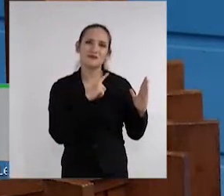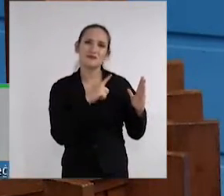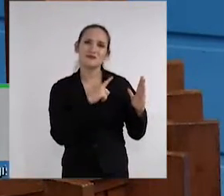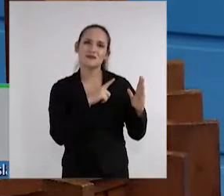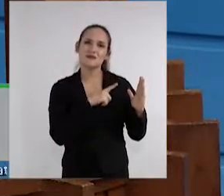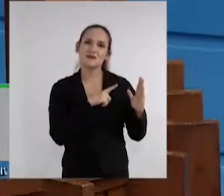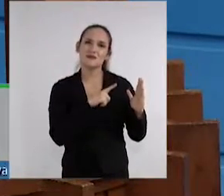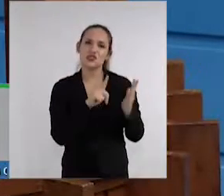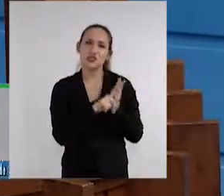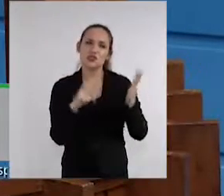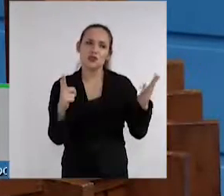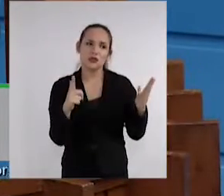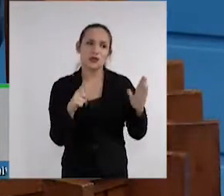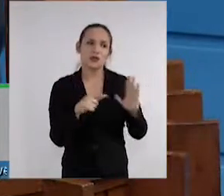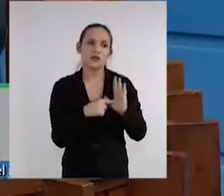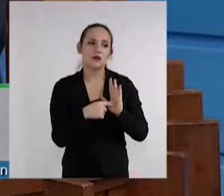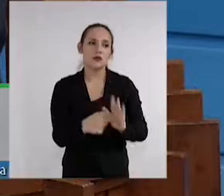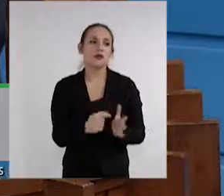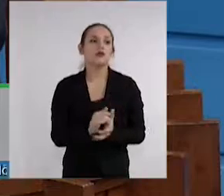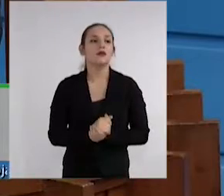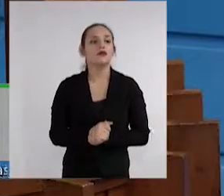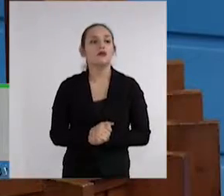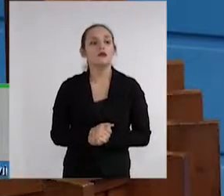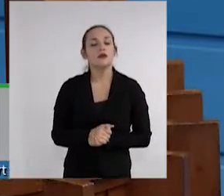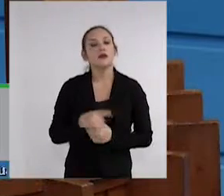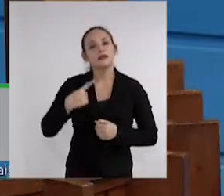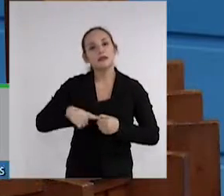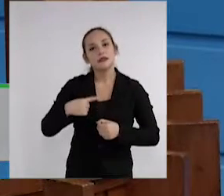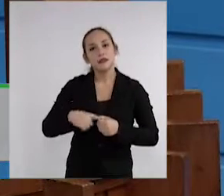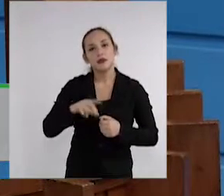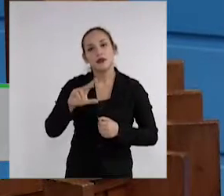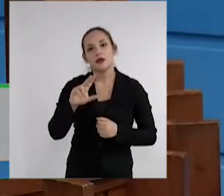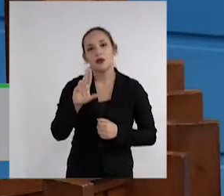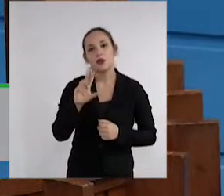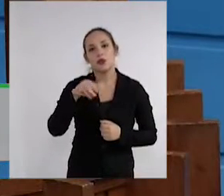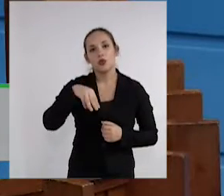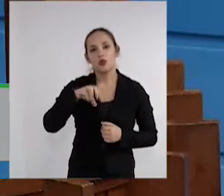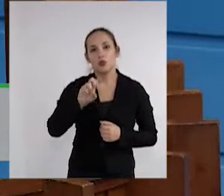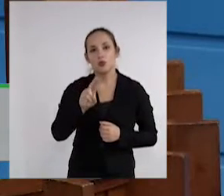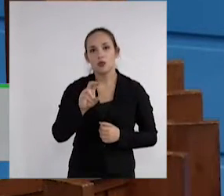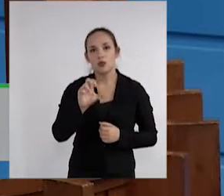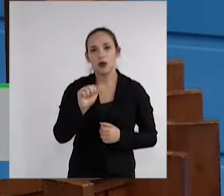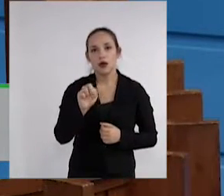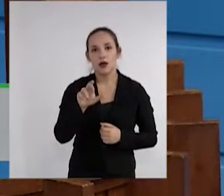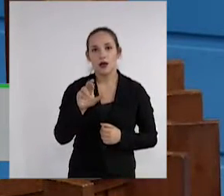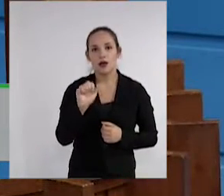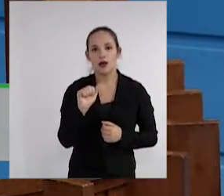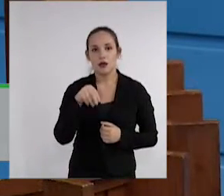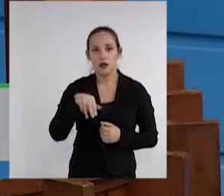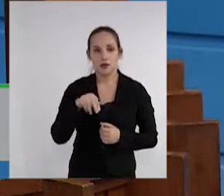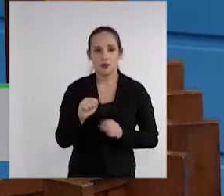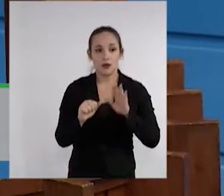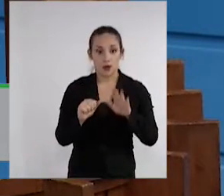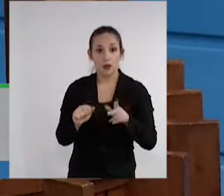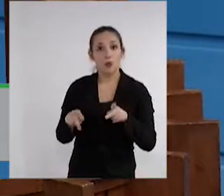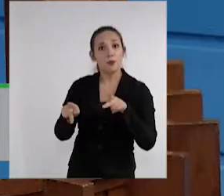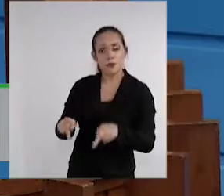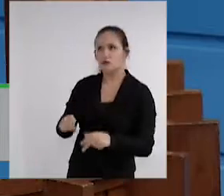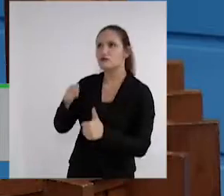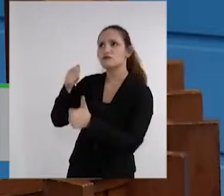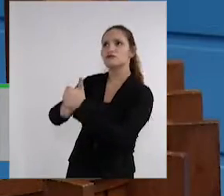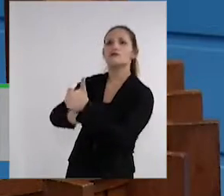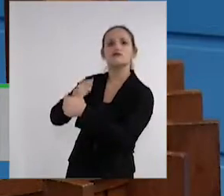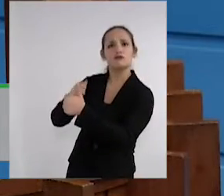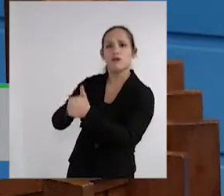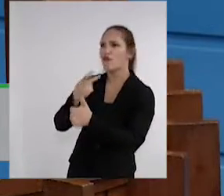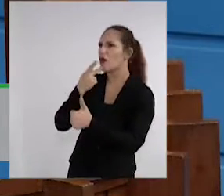matéria que fala aqui, trata lá do município de Umuarama, no Paraná. Sobre pressão da população, vereadores de Umuarama